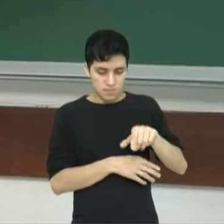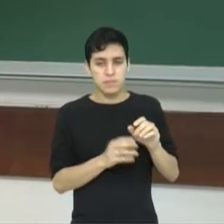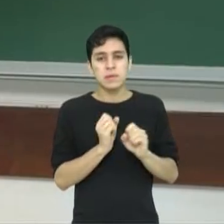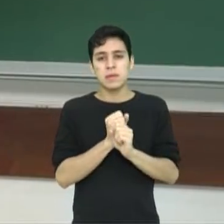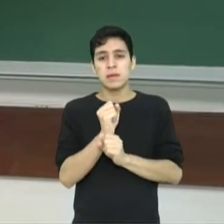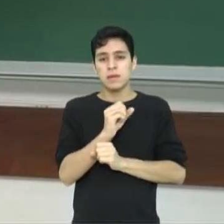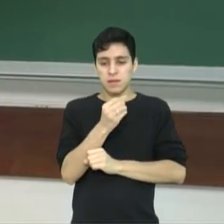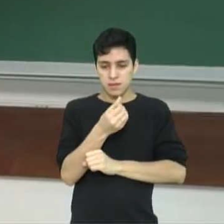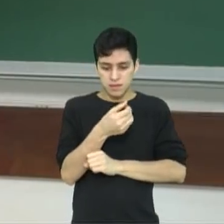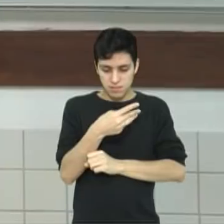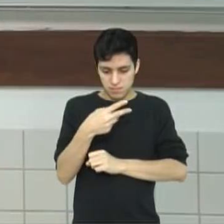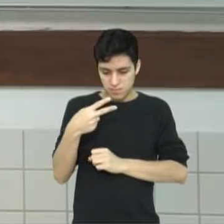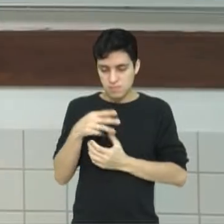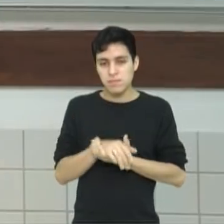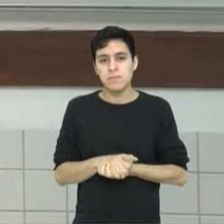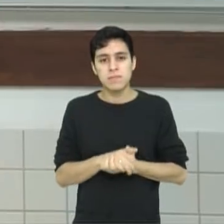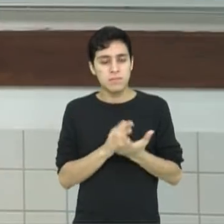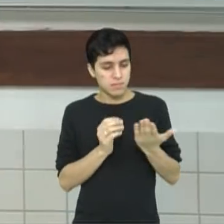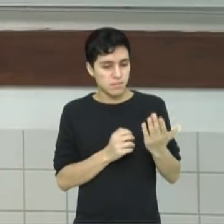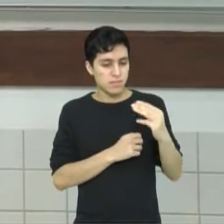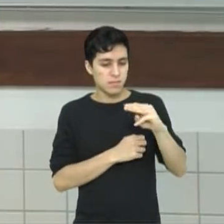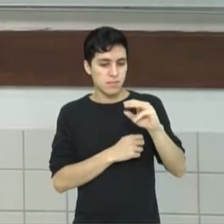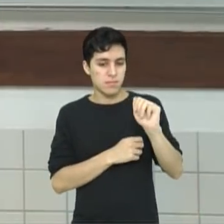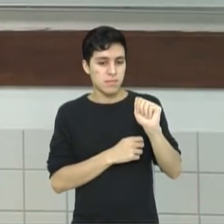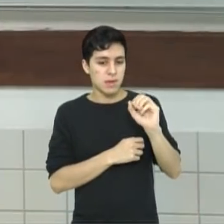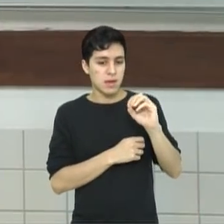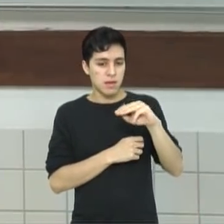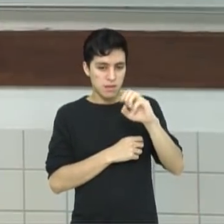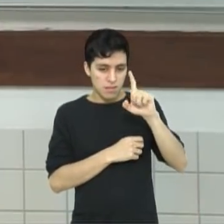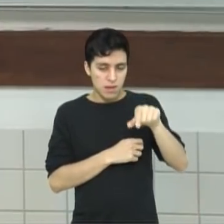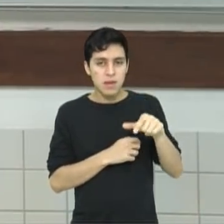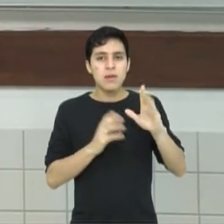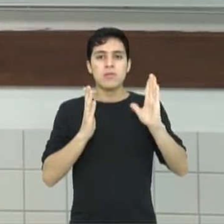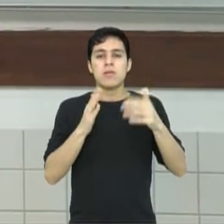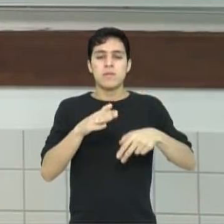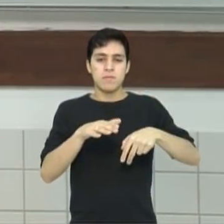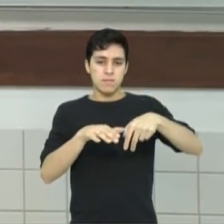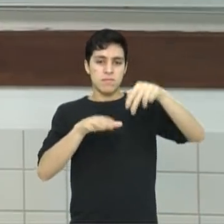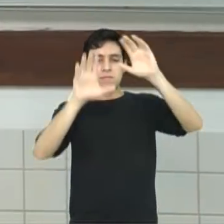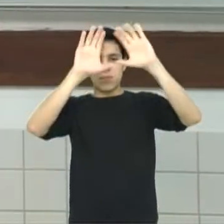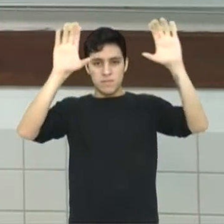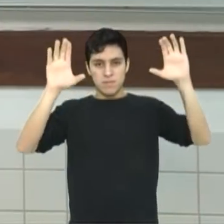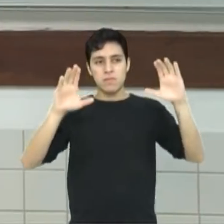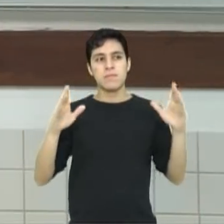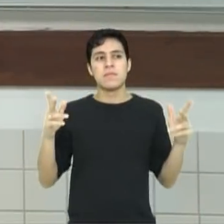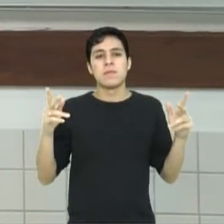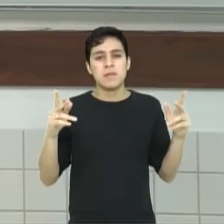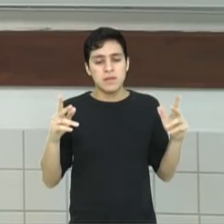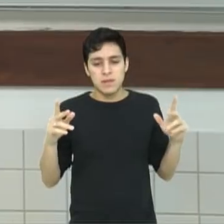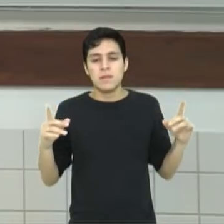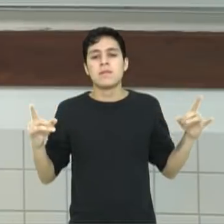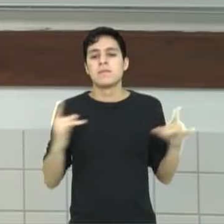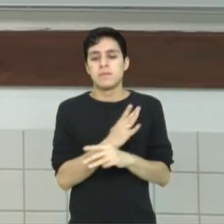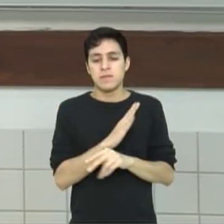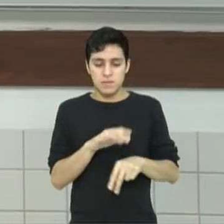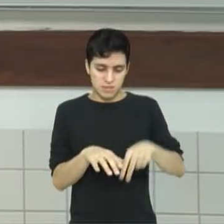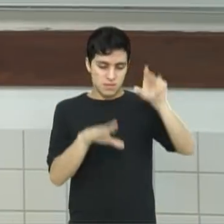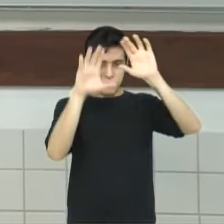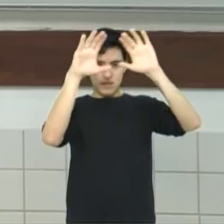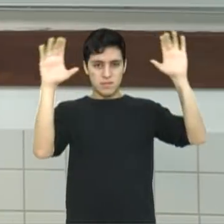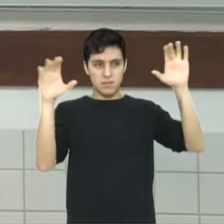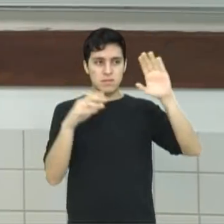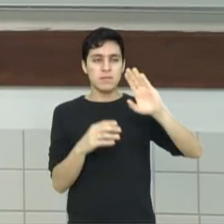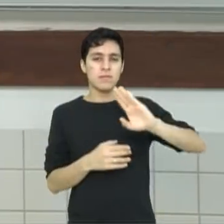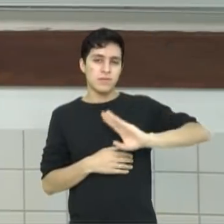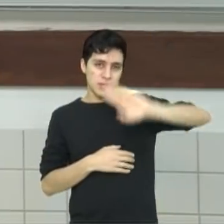chegam a dominar Constantinopla, a civilização do Bizância, o Império Bizantino, que vocês viram na aula passada com o professor Roberto, que é